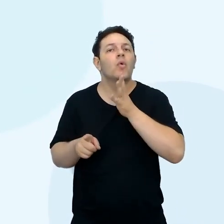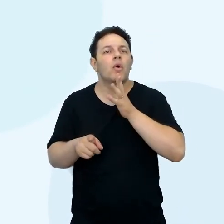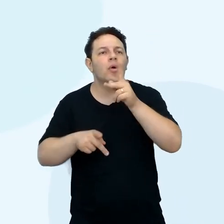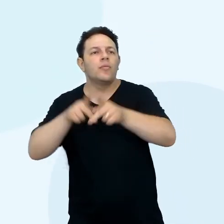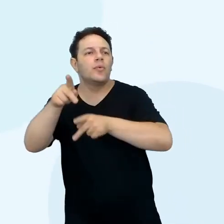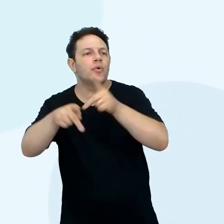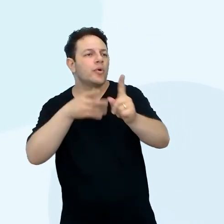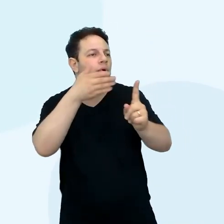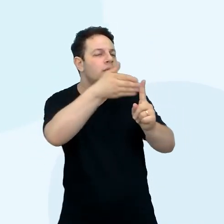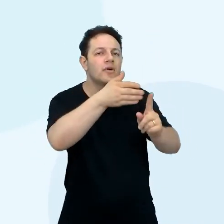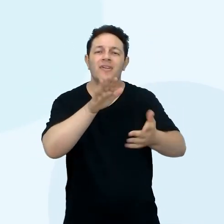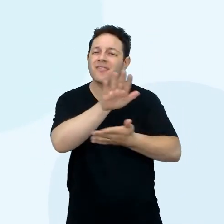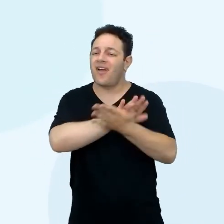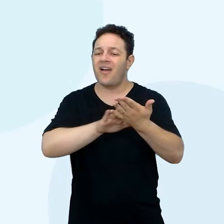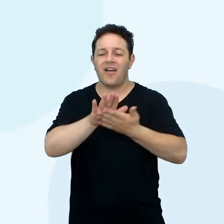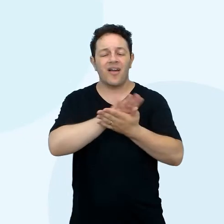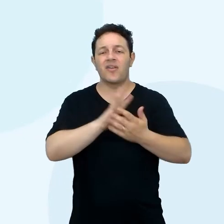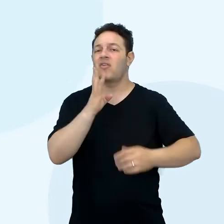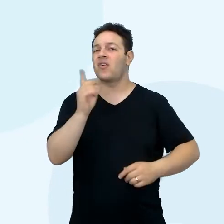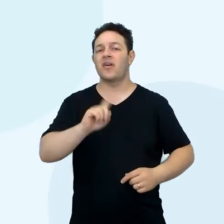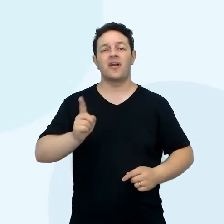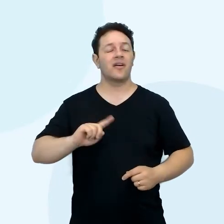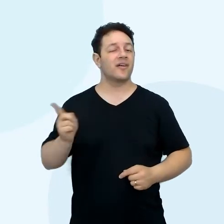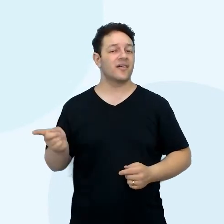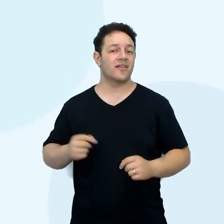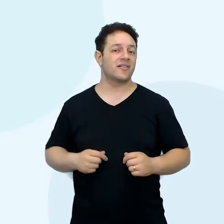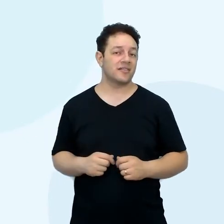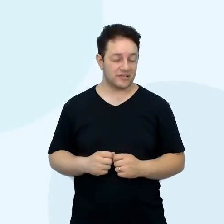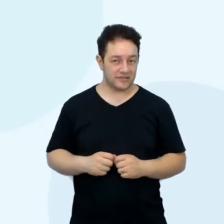público, né? Conhecia o público.